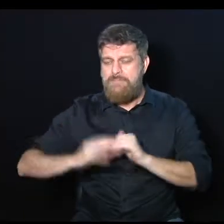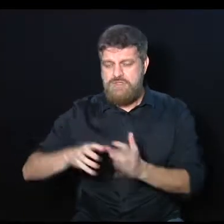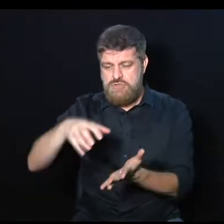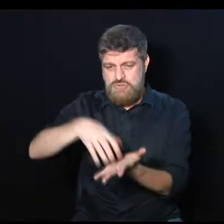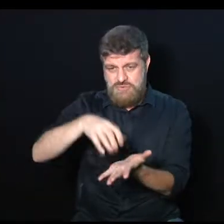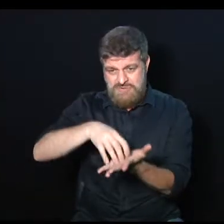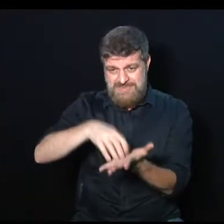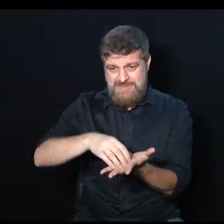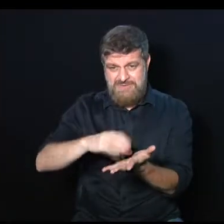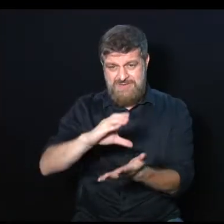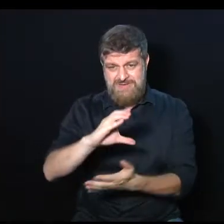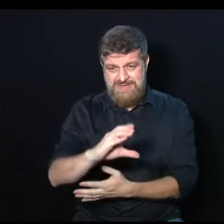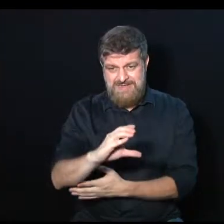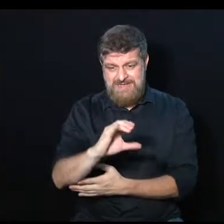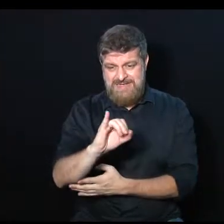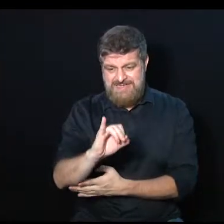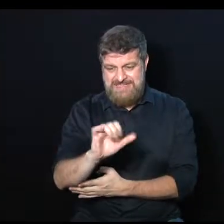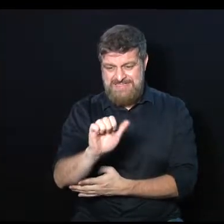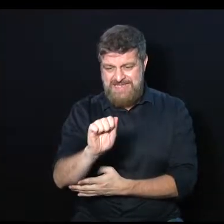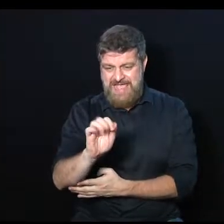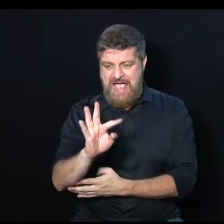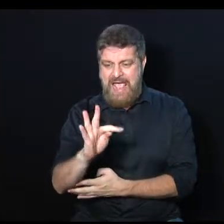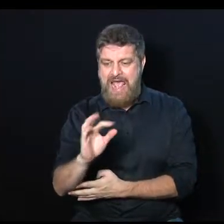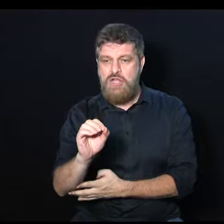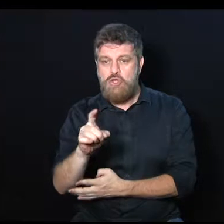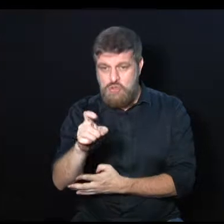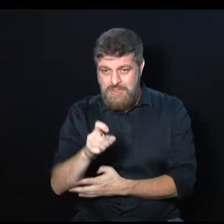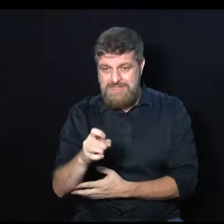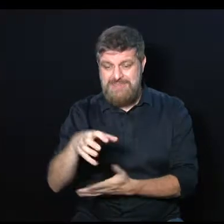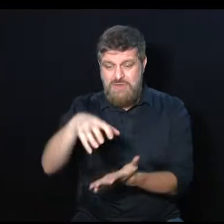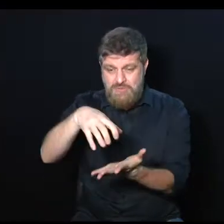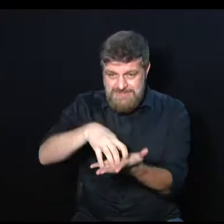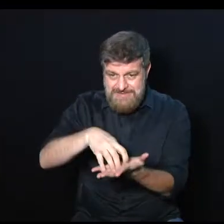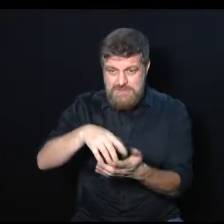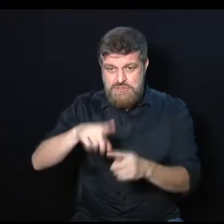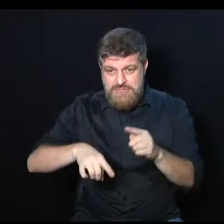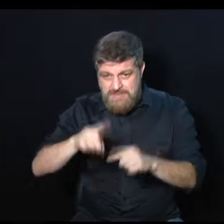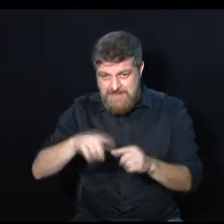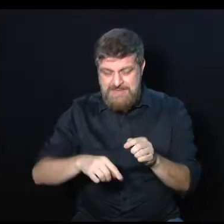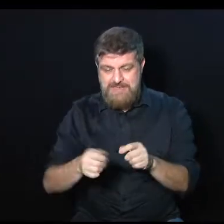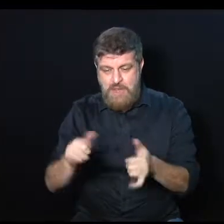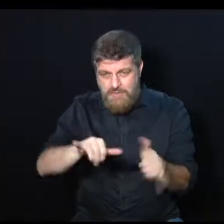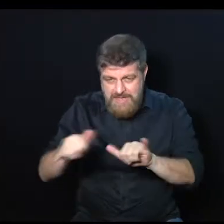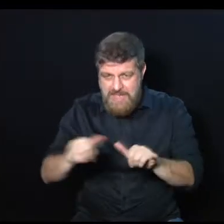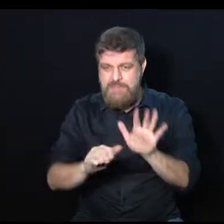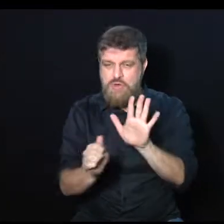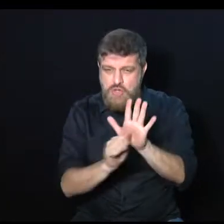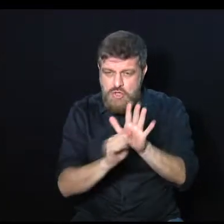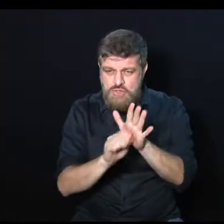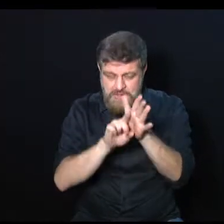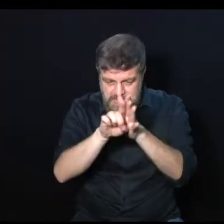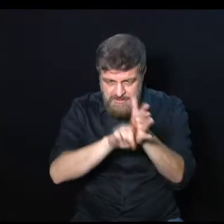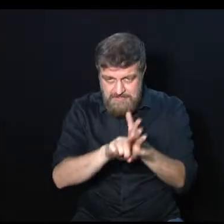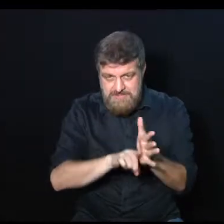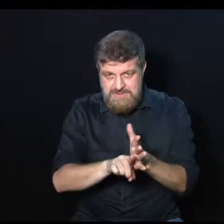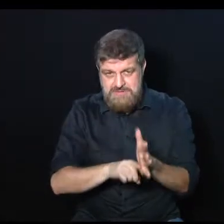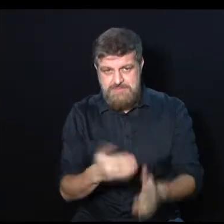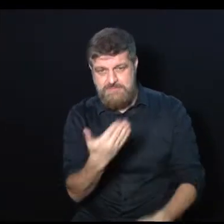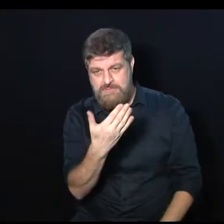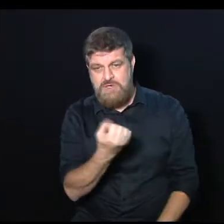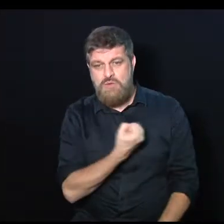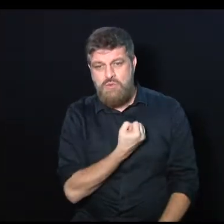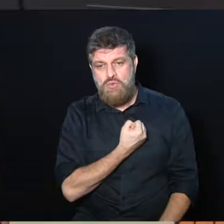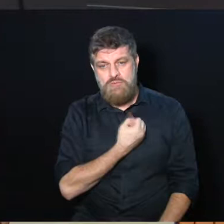sumariamente no CEATOX. Aqui é o nosso telefone, que é o telefone 24 horas, que é o 3521-7555. Muito obrigado.